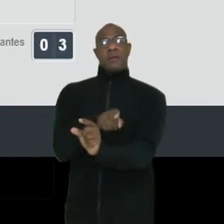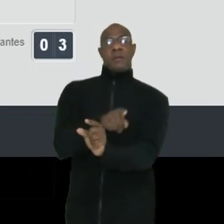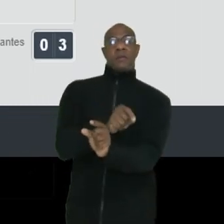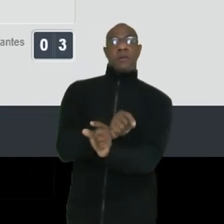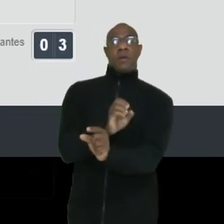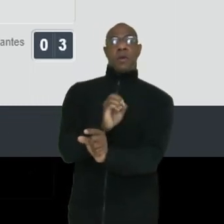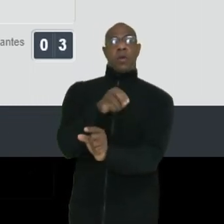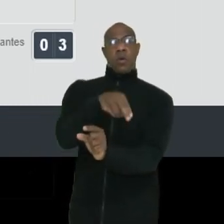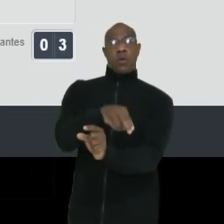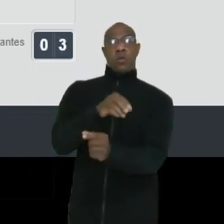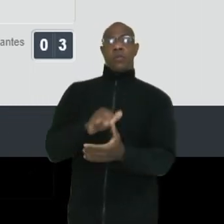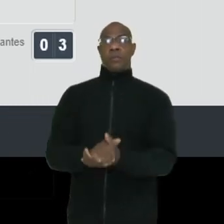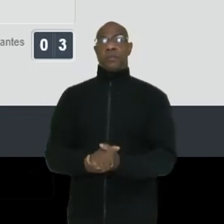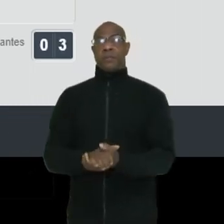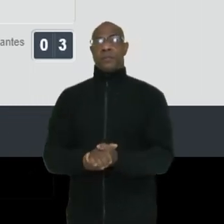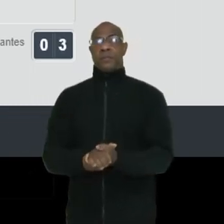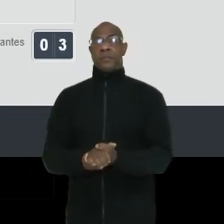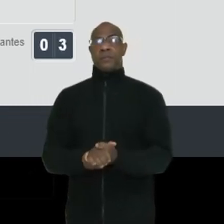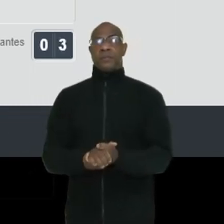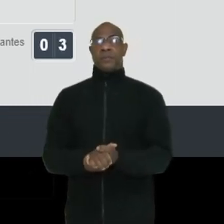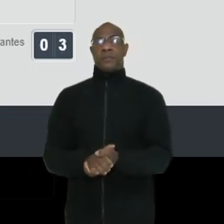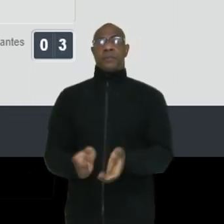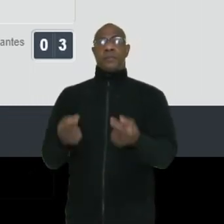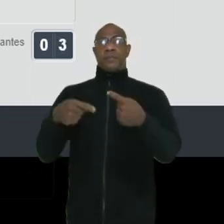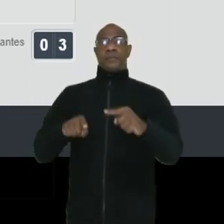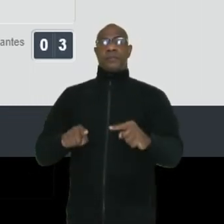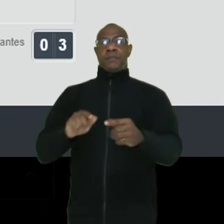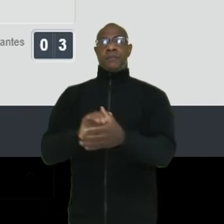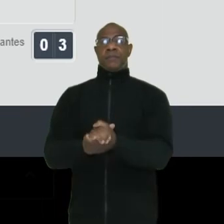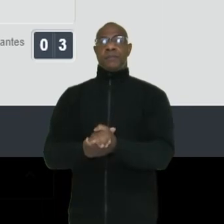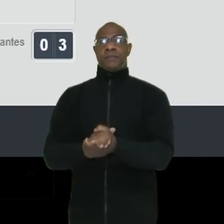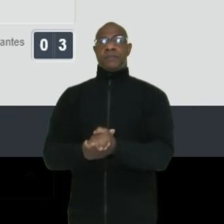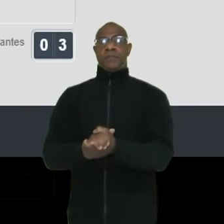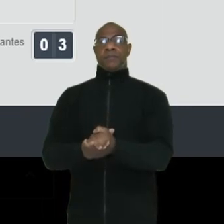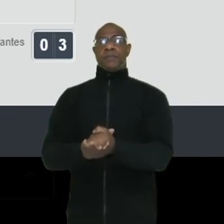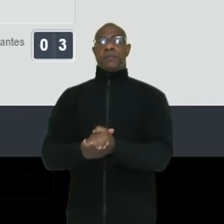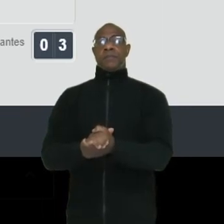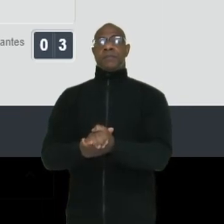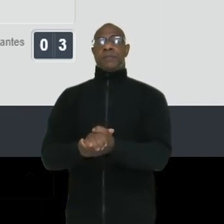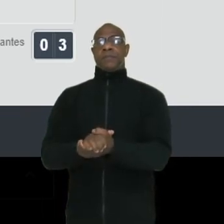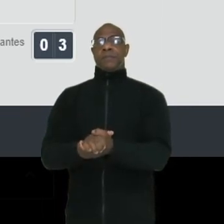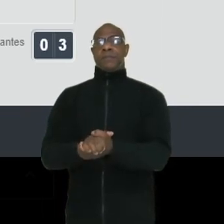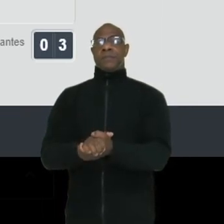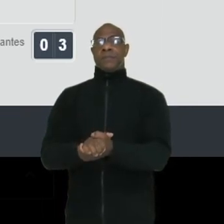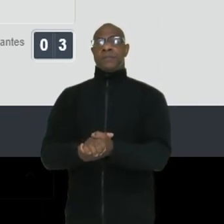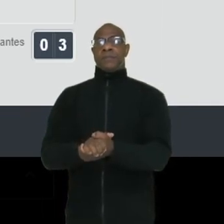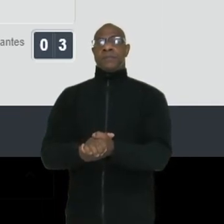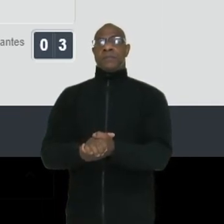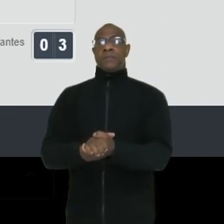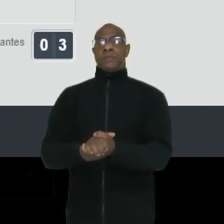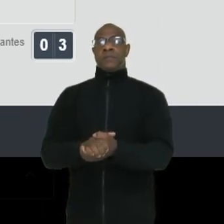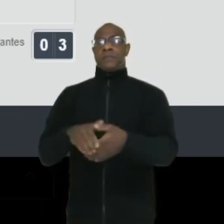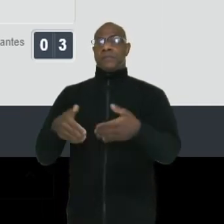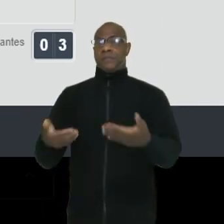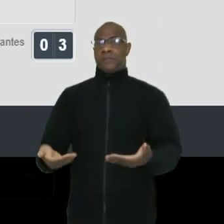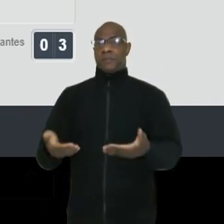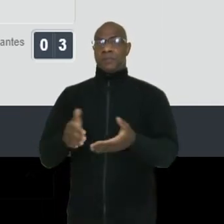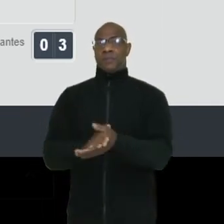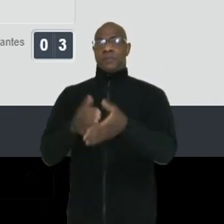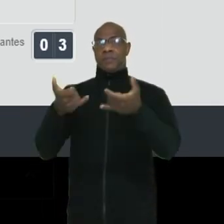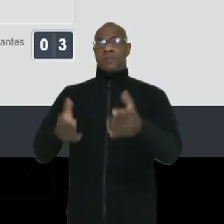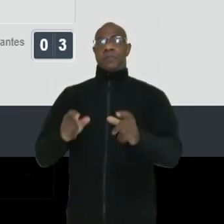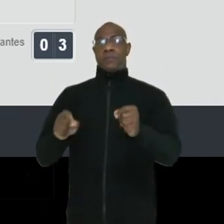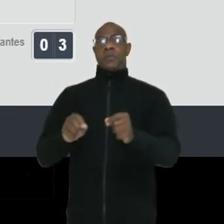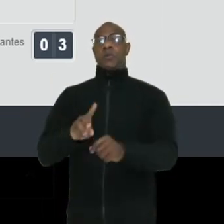aqui, on the weekend. I work Monday to Friday. Então aqui eu estou dizendo